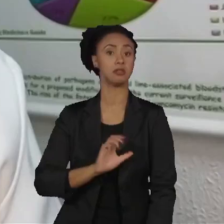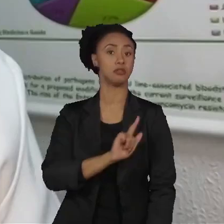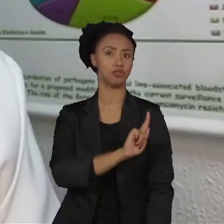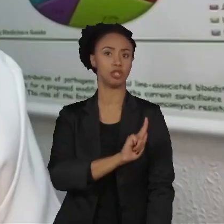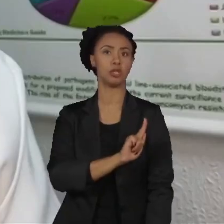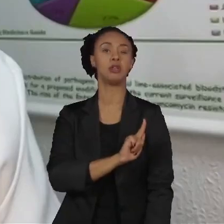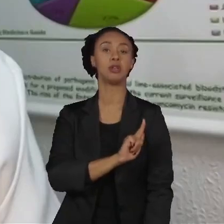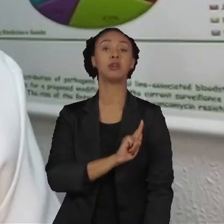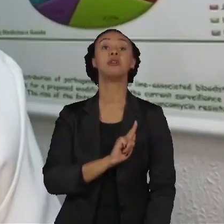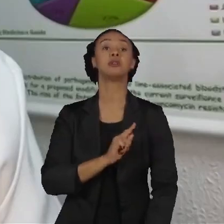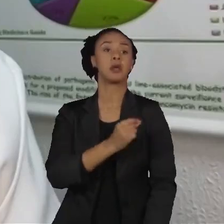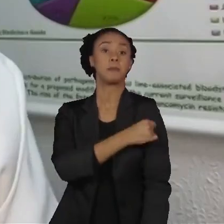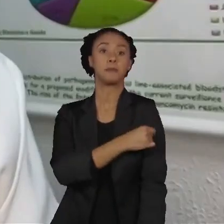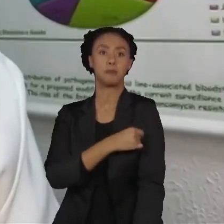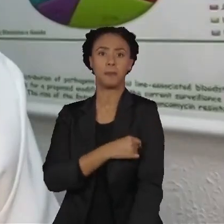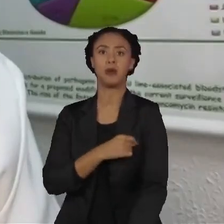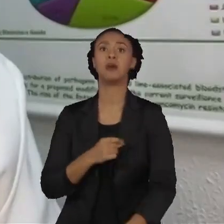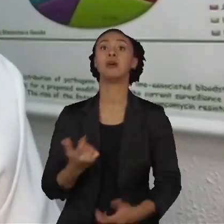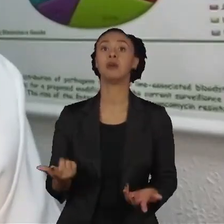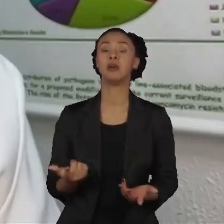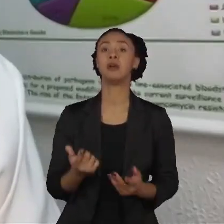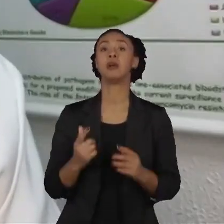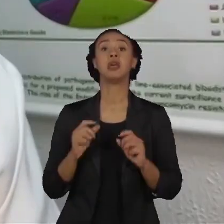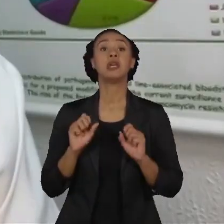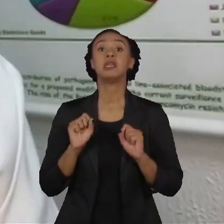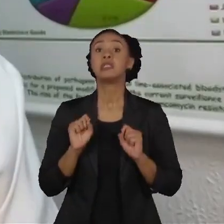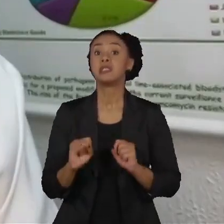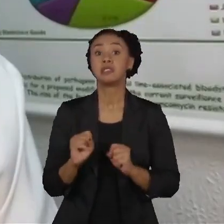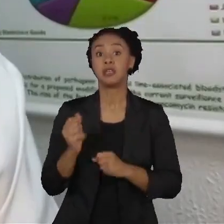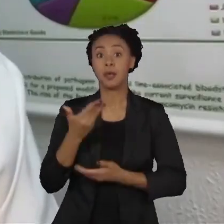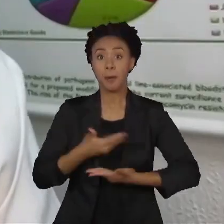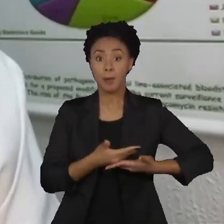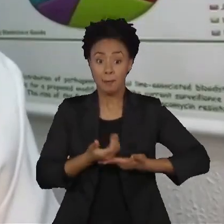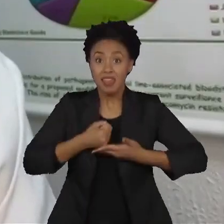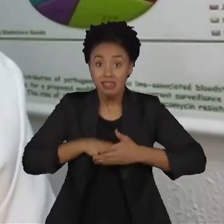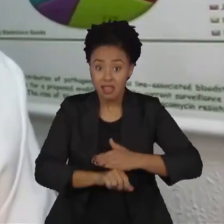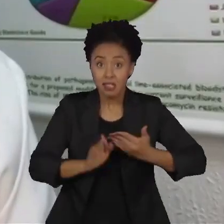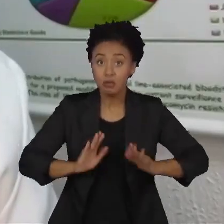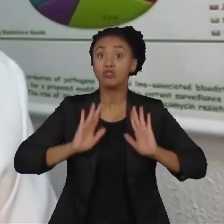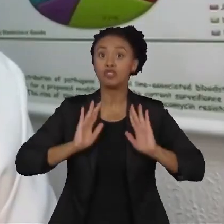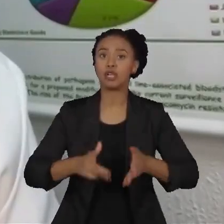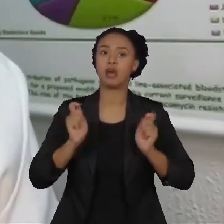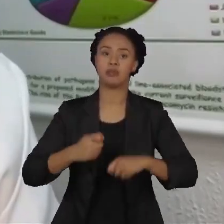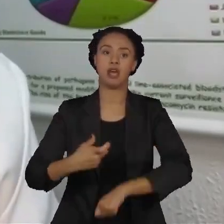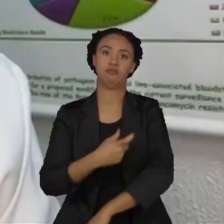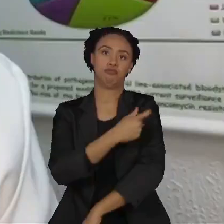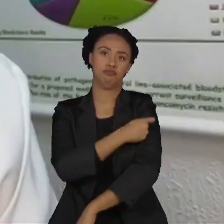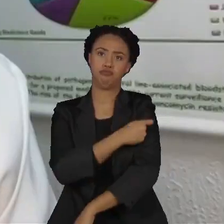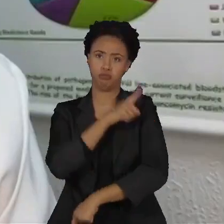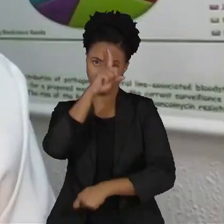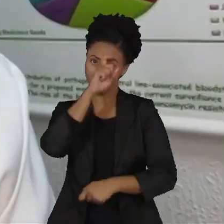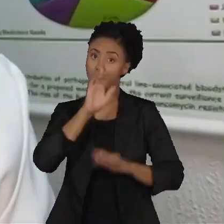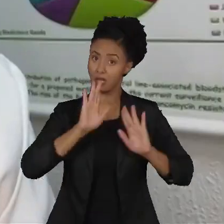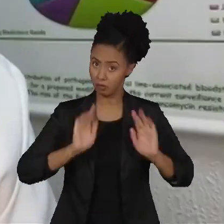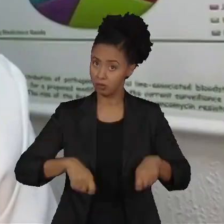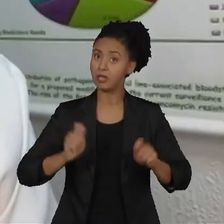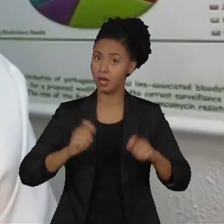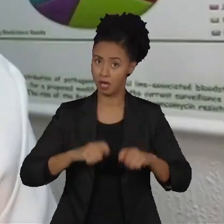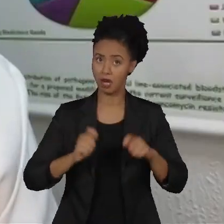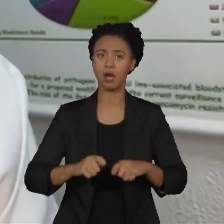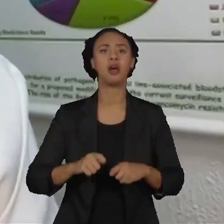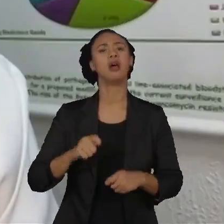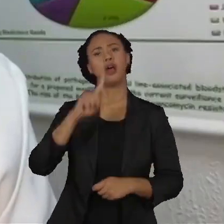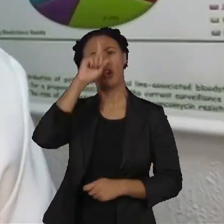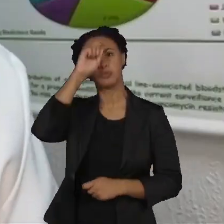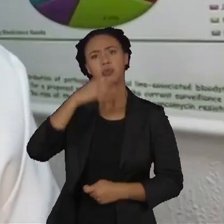administrada, pode ser administrada assim que a criança nasce, nas primeiras horas de vida, na maternidade. Ela é oferecida nas maternidades